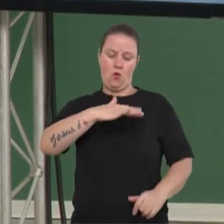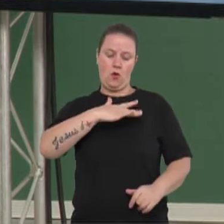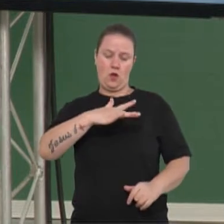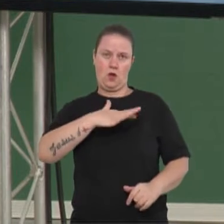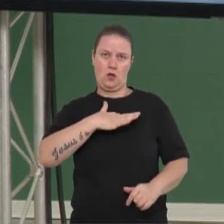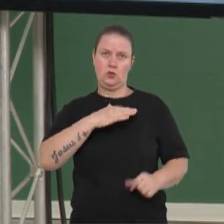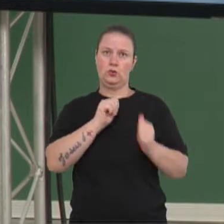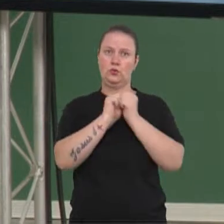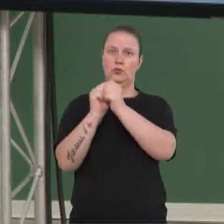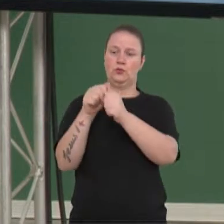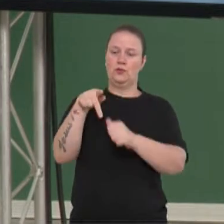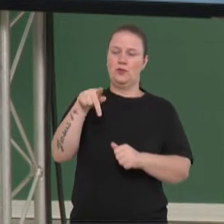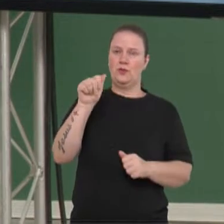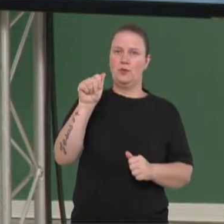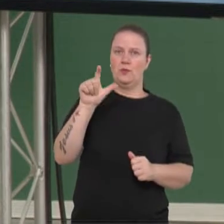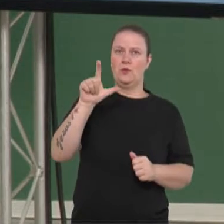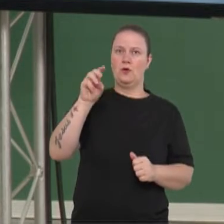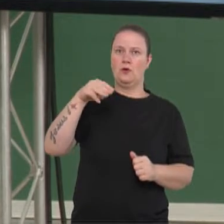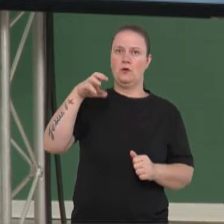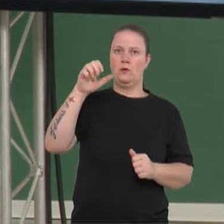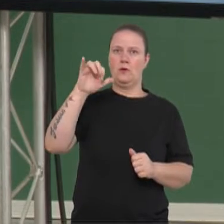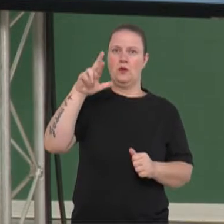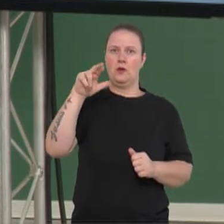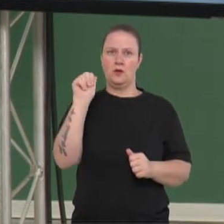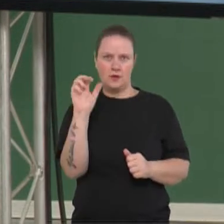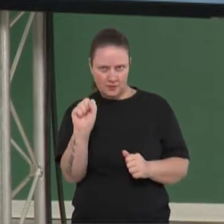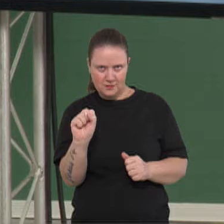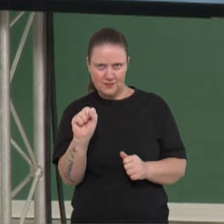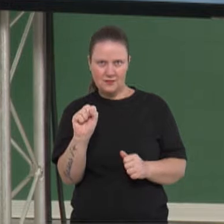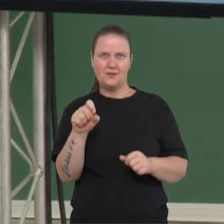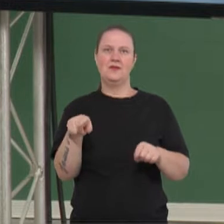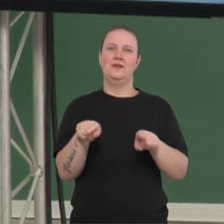Palmeiras no clássico Corinthians 1, Palmeiras 0, de